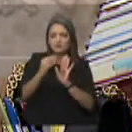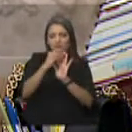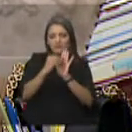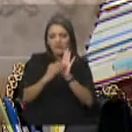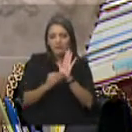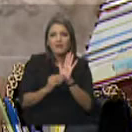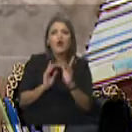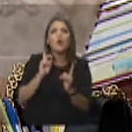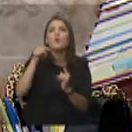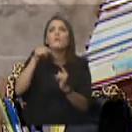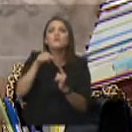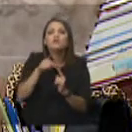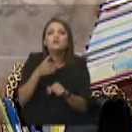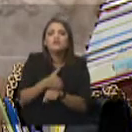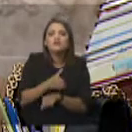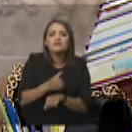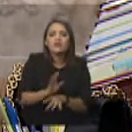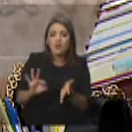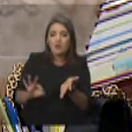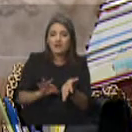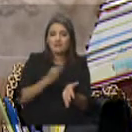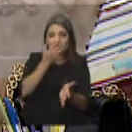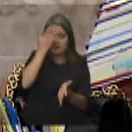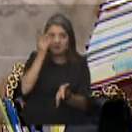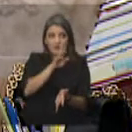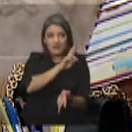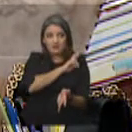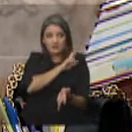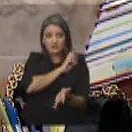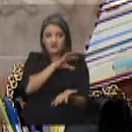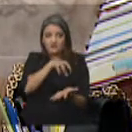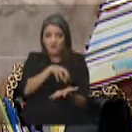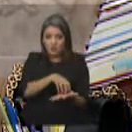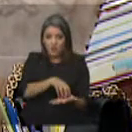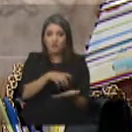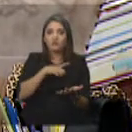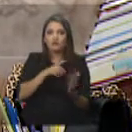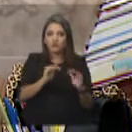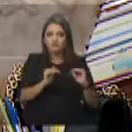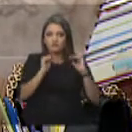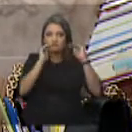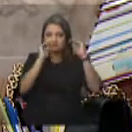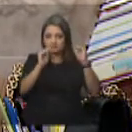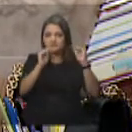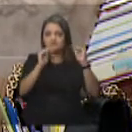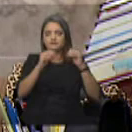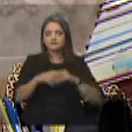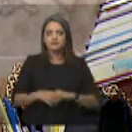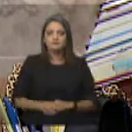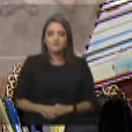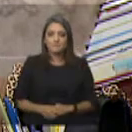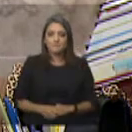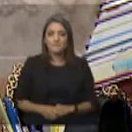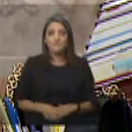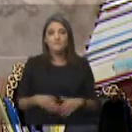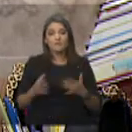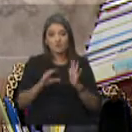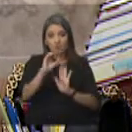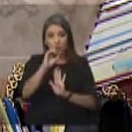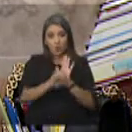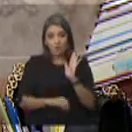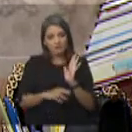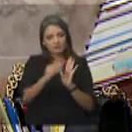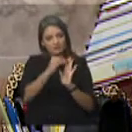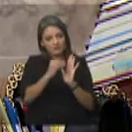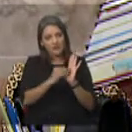acesso, assinado por um dirigente do órgão designado pela alta administração do órgão ou entidade. Nesse ofício, deverá